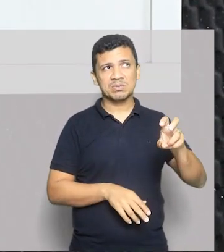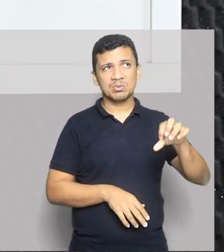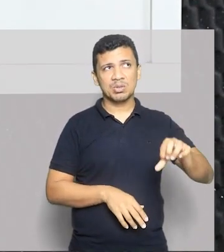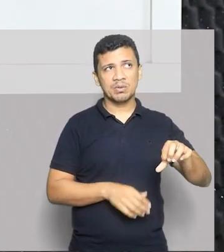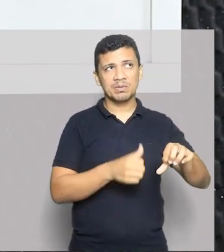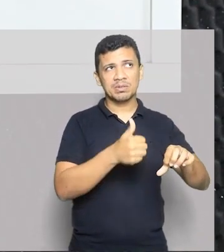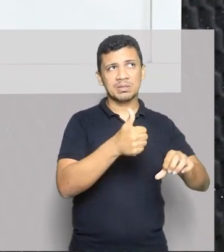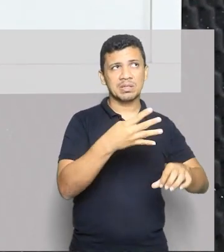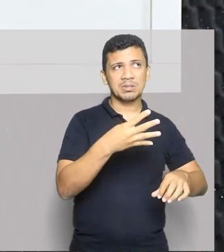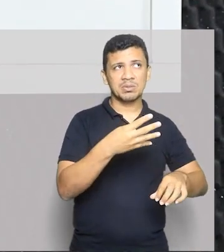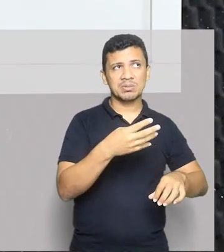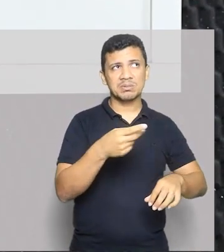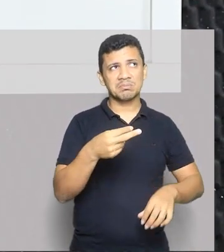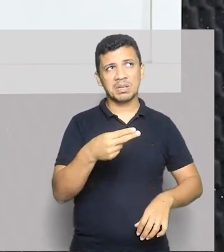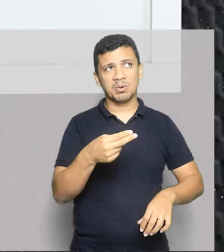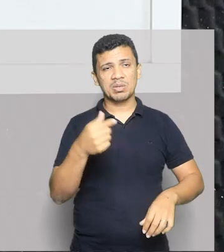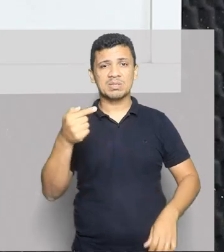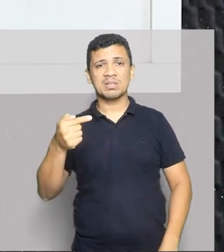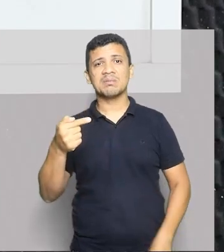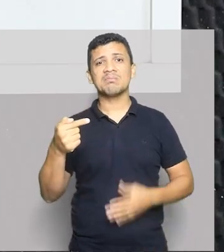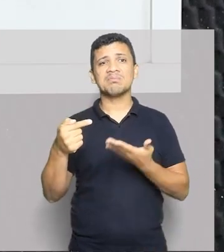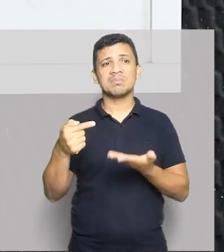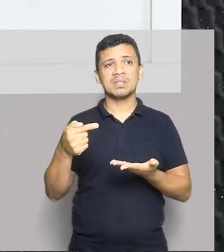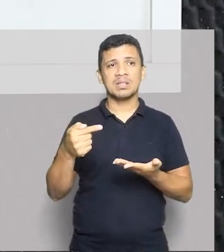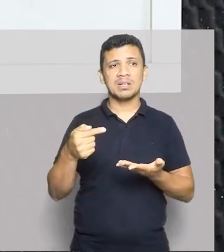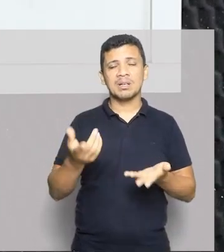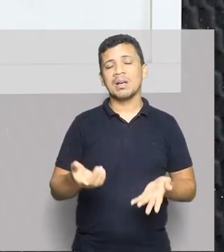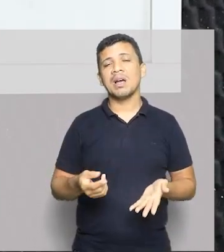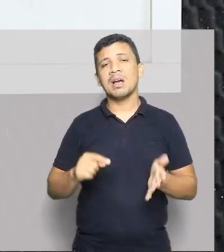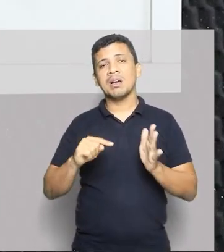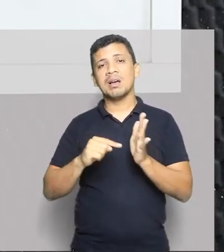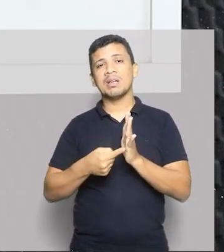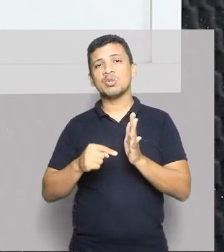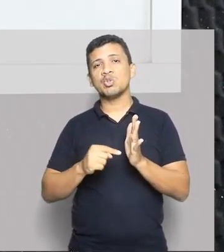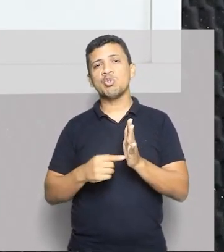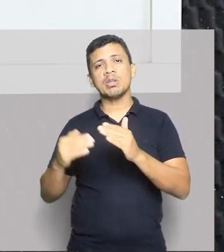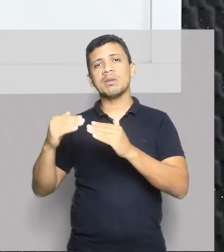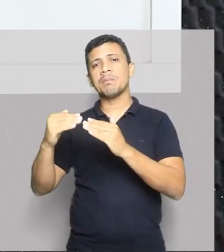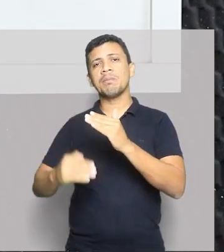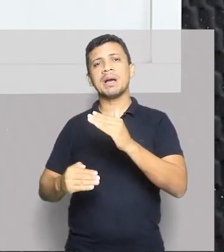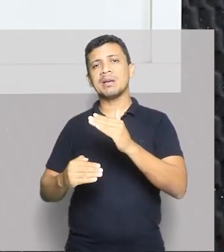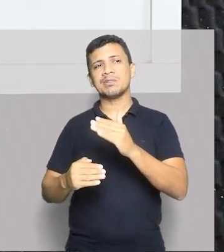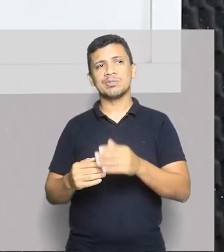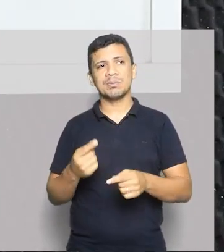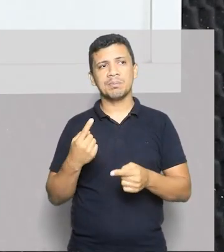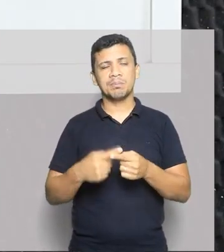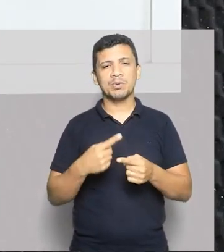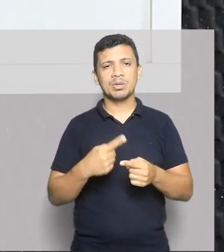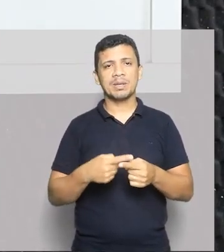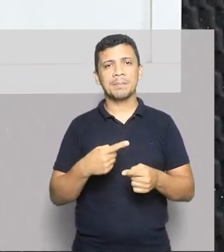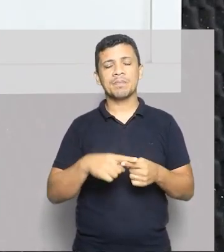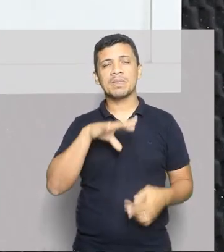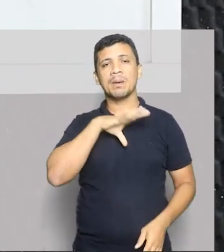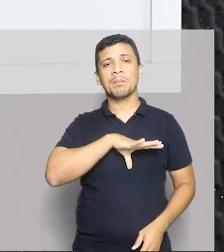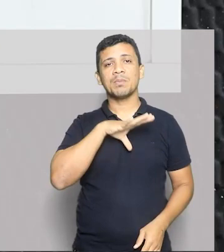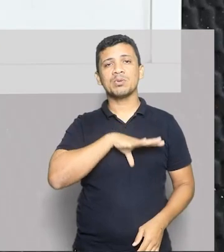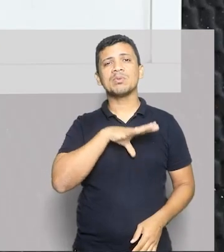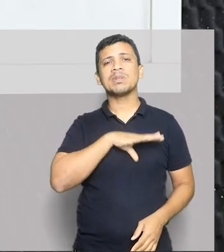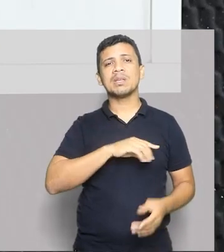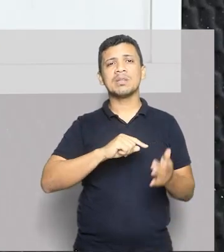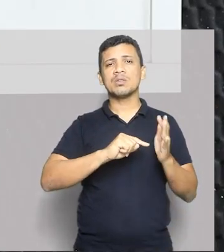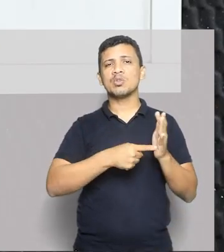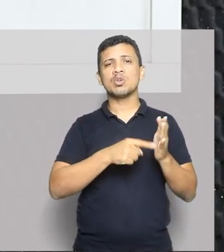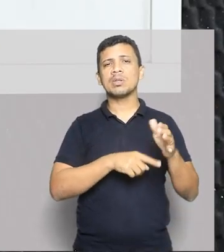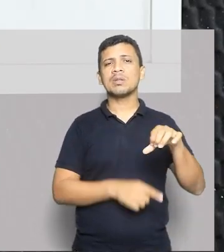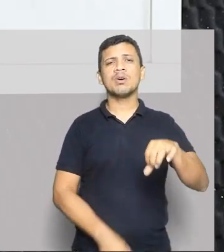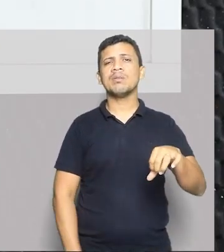né? Beleza. Por que a nota dele ficou baixa, já que ele tirou o 9 na prova de português? Porque ele tirou a